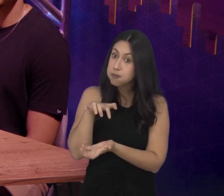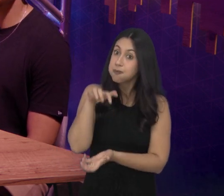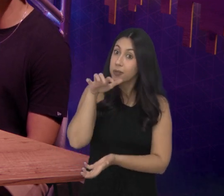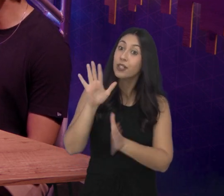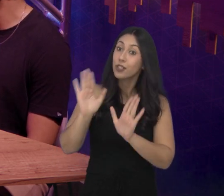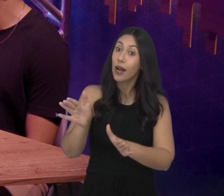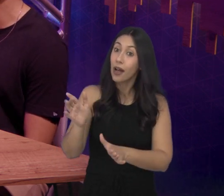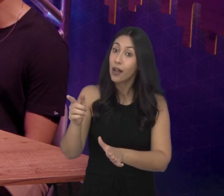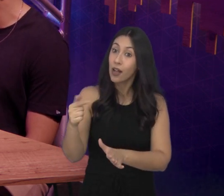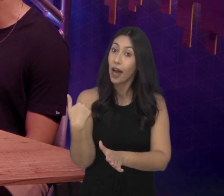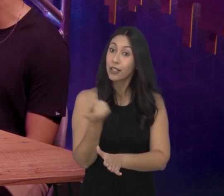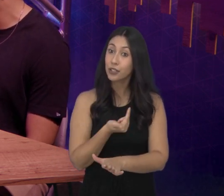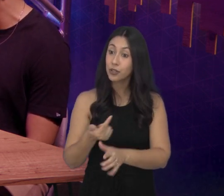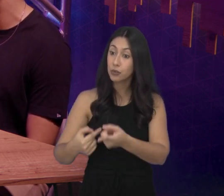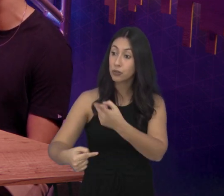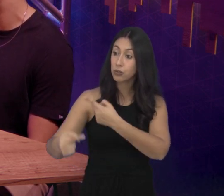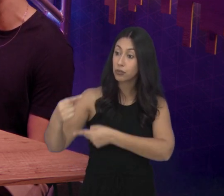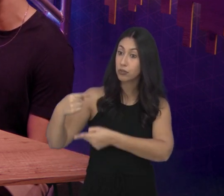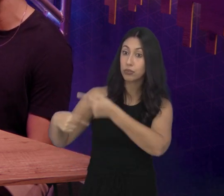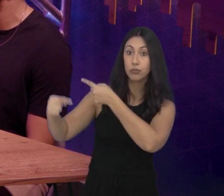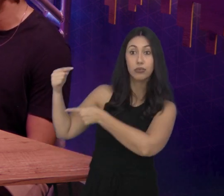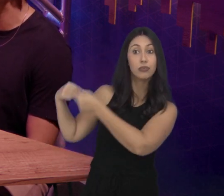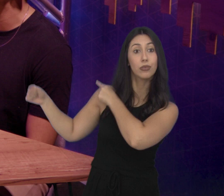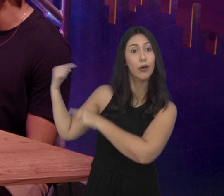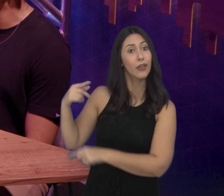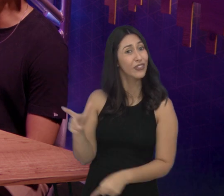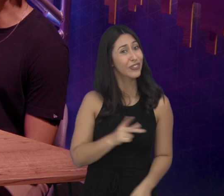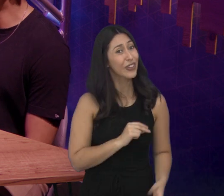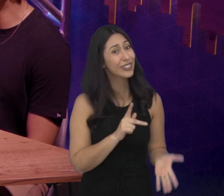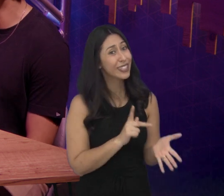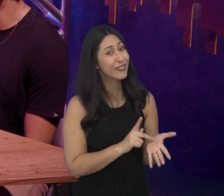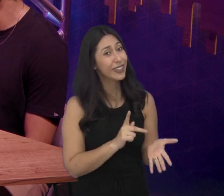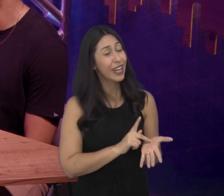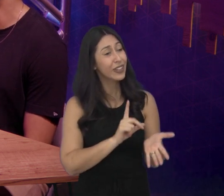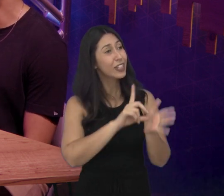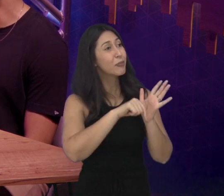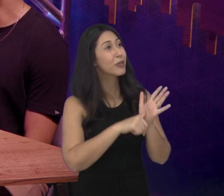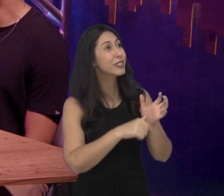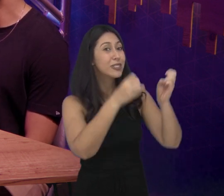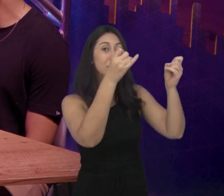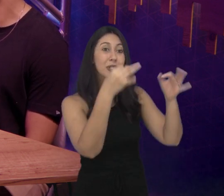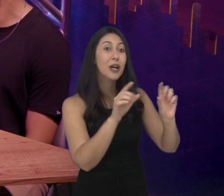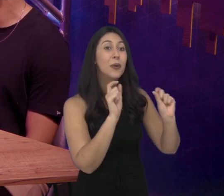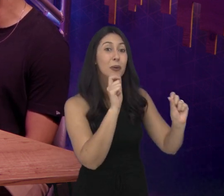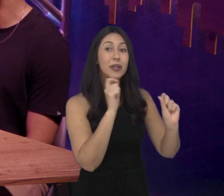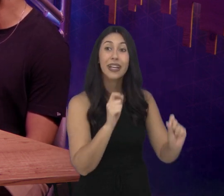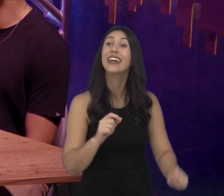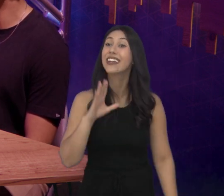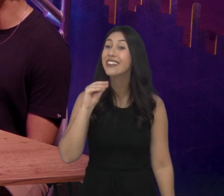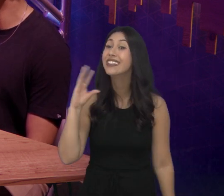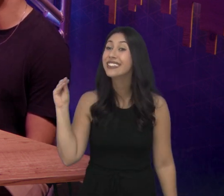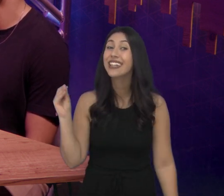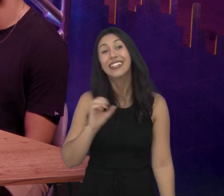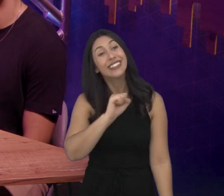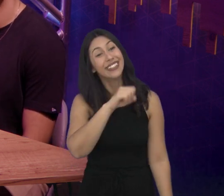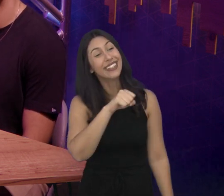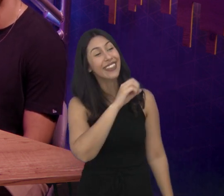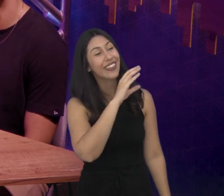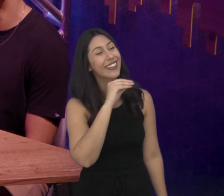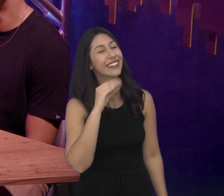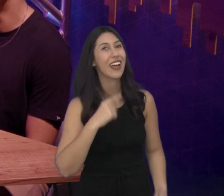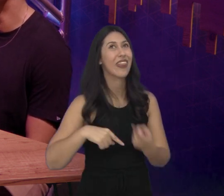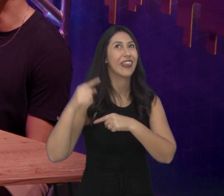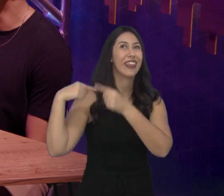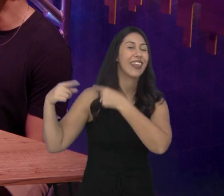envelhecência já. A gente tá indo de frente para trás. Nossa, verdade, Samuel. A gente vai falar depois sobre o quê? Adolescência. Adolescência, é